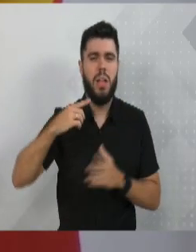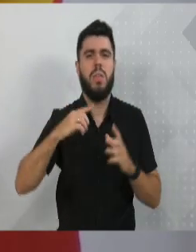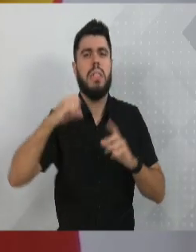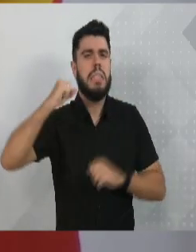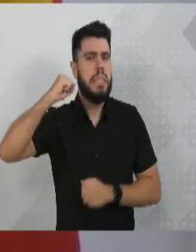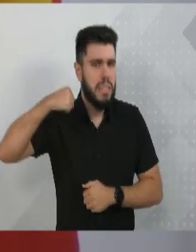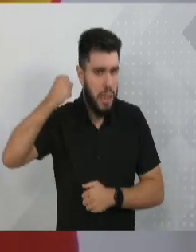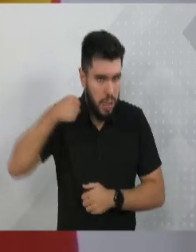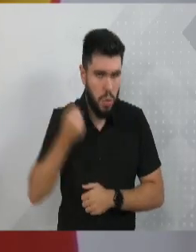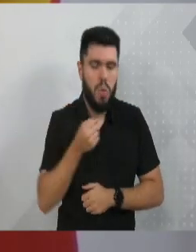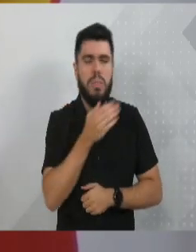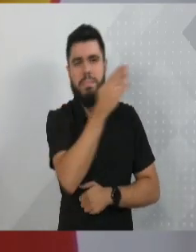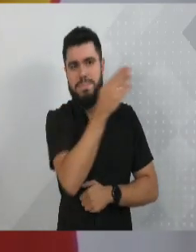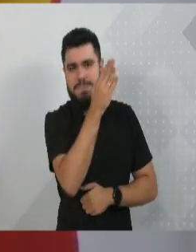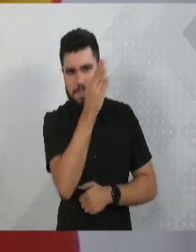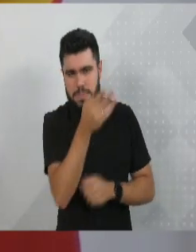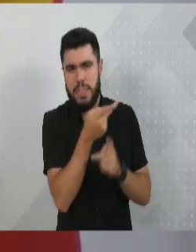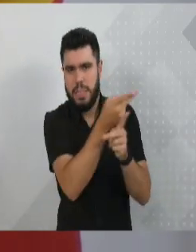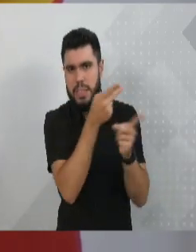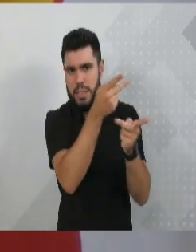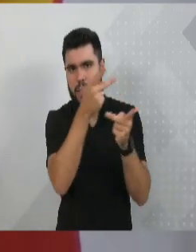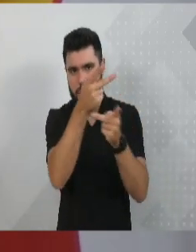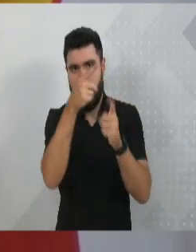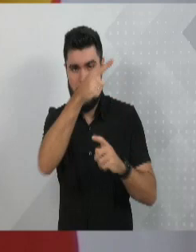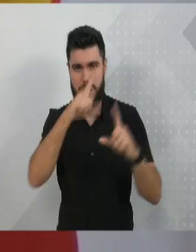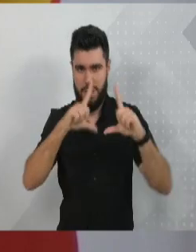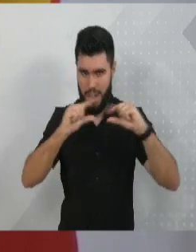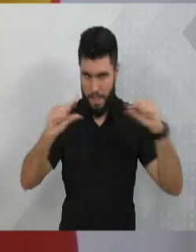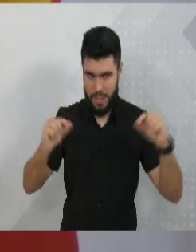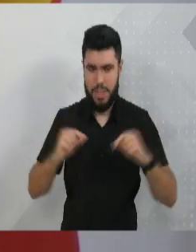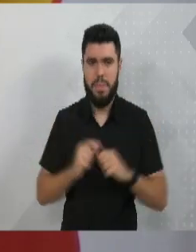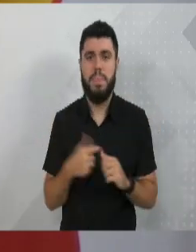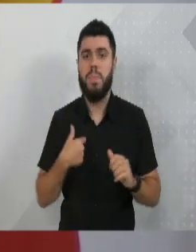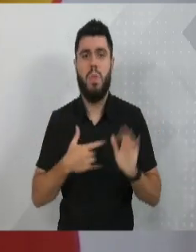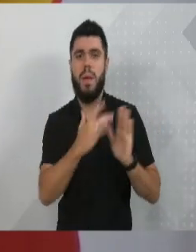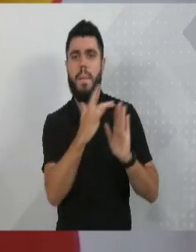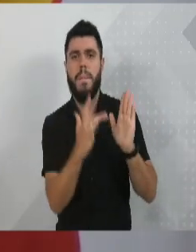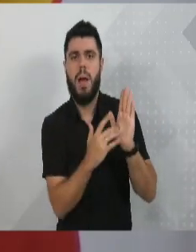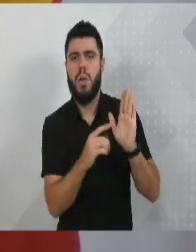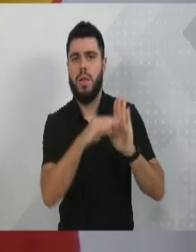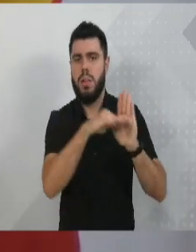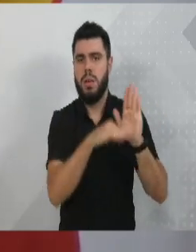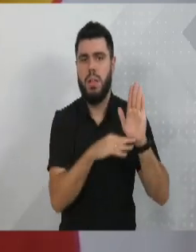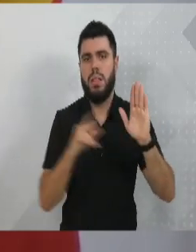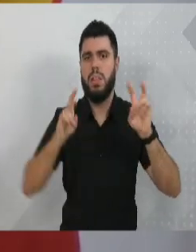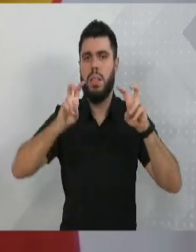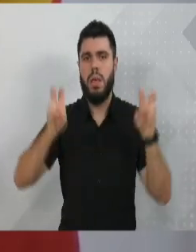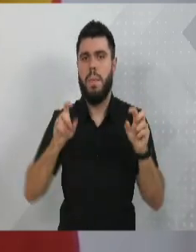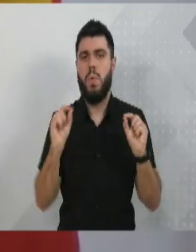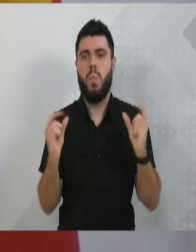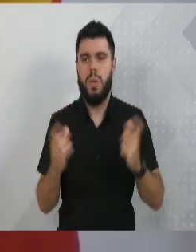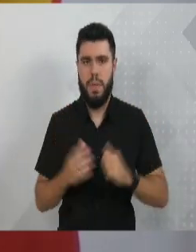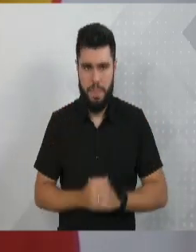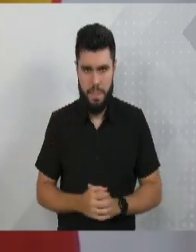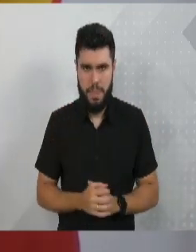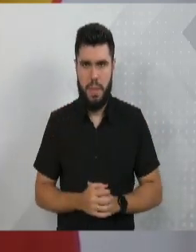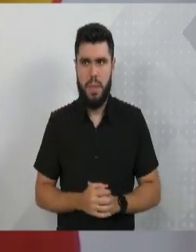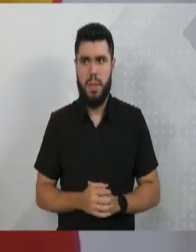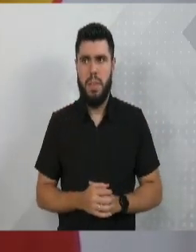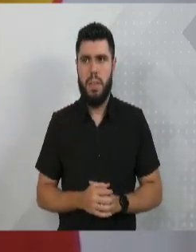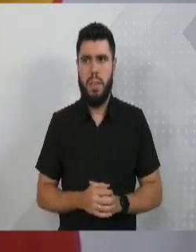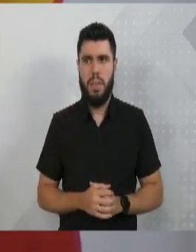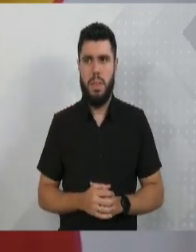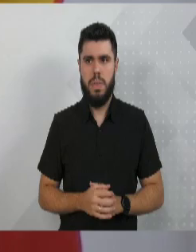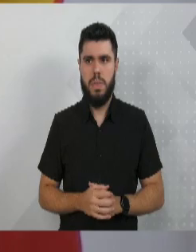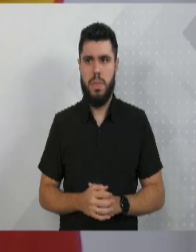senadores e levamos alguma pauta já direcionada conceda